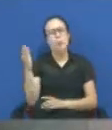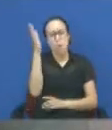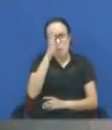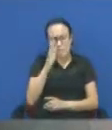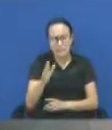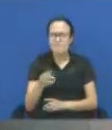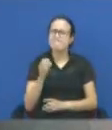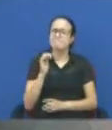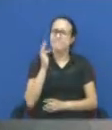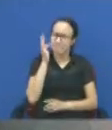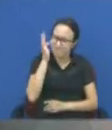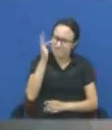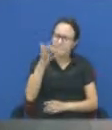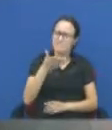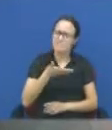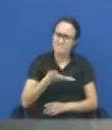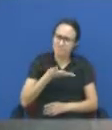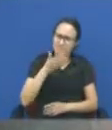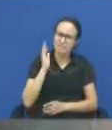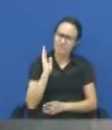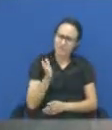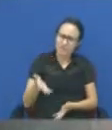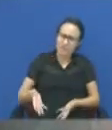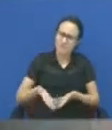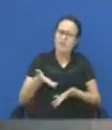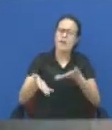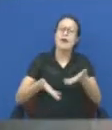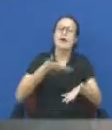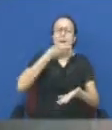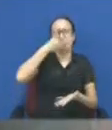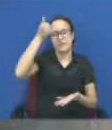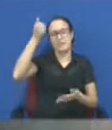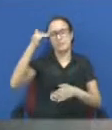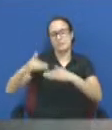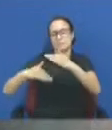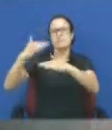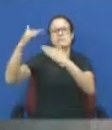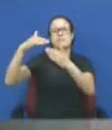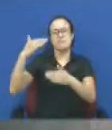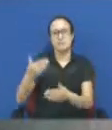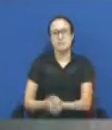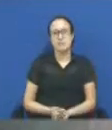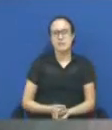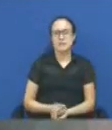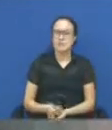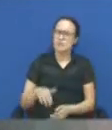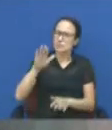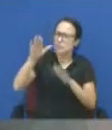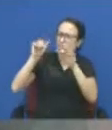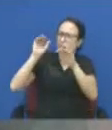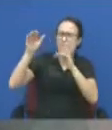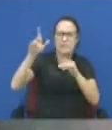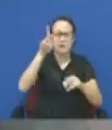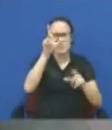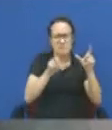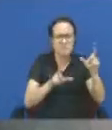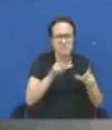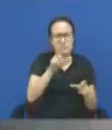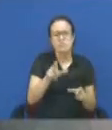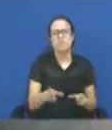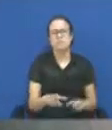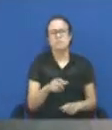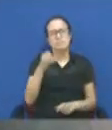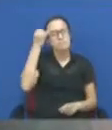acredito que o único jeito é trazendo pessoas desse calibre, dessa envergadura, com